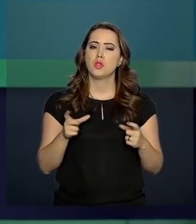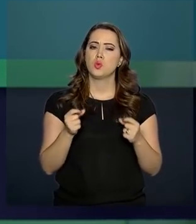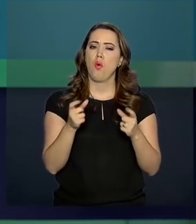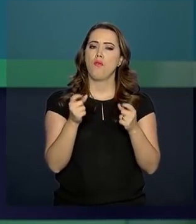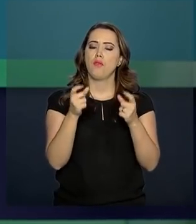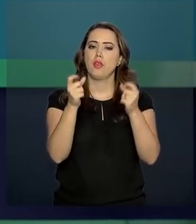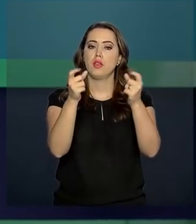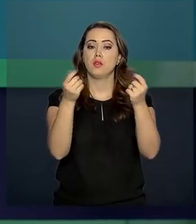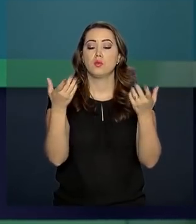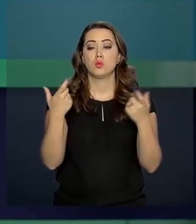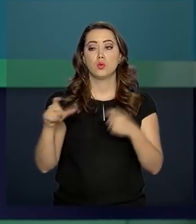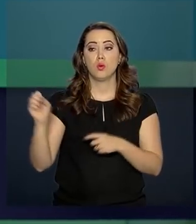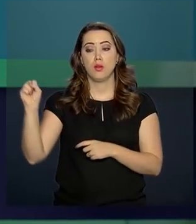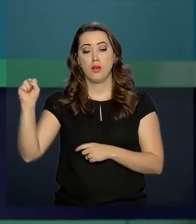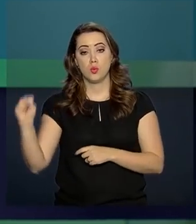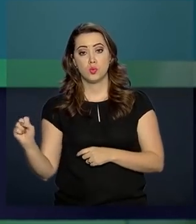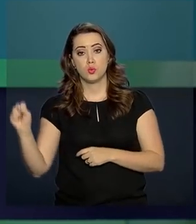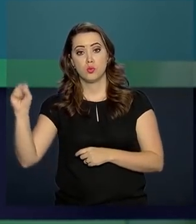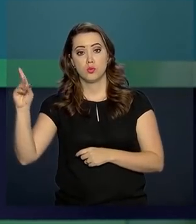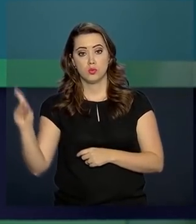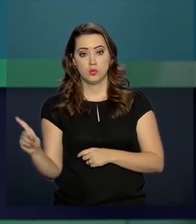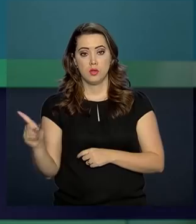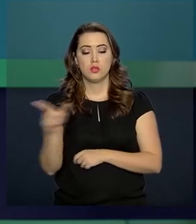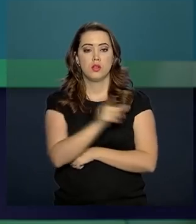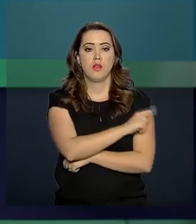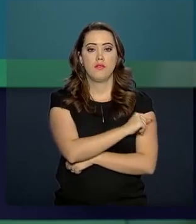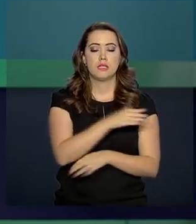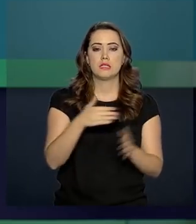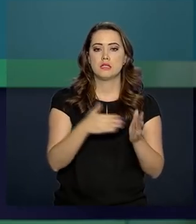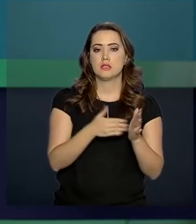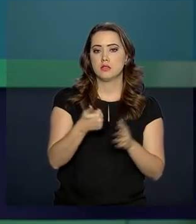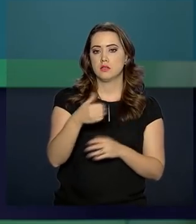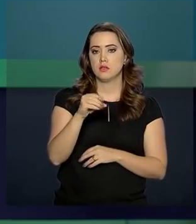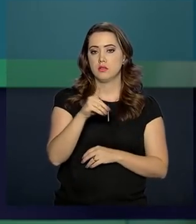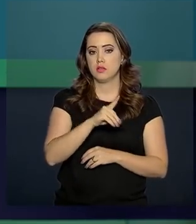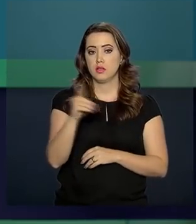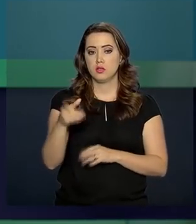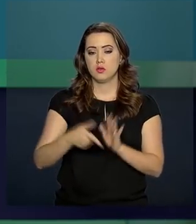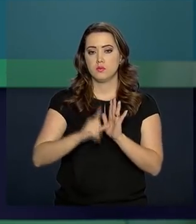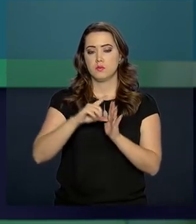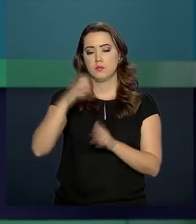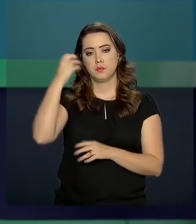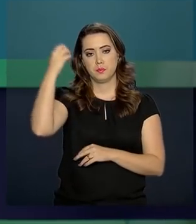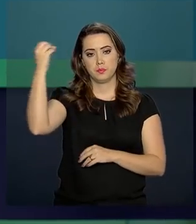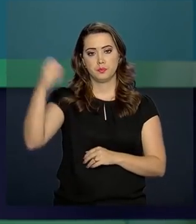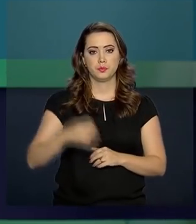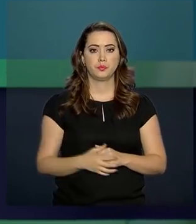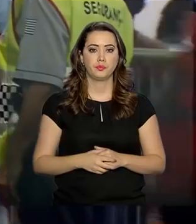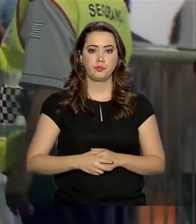do vírus nessas regiões. A vacina deve ser tomada até 10 dias antes da viagem.